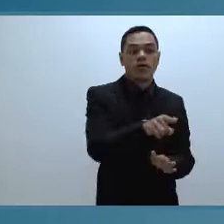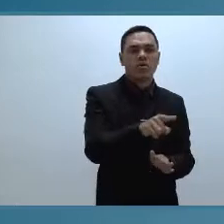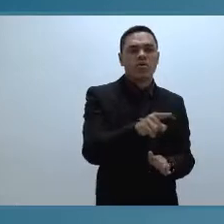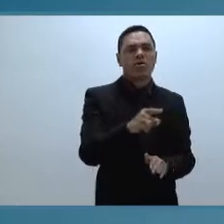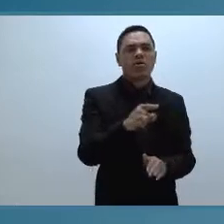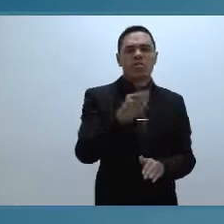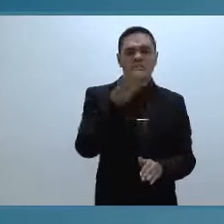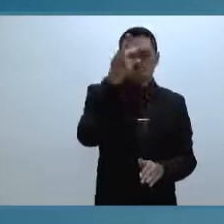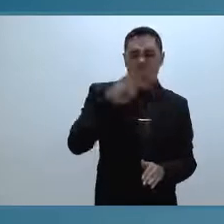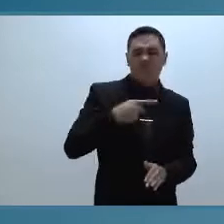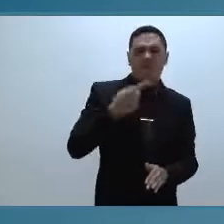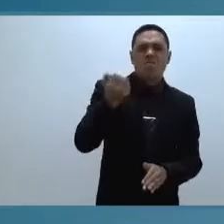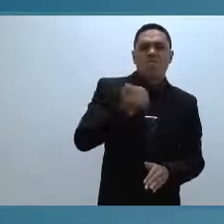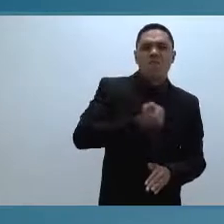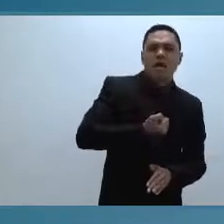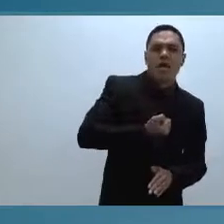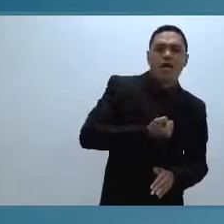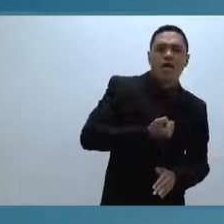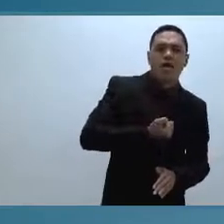show lésbico.